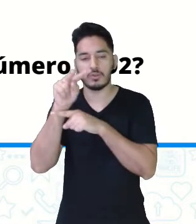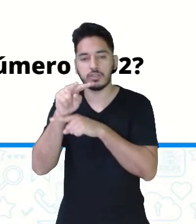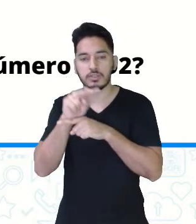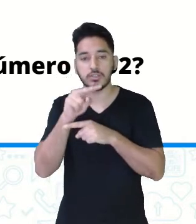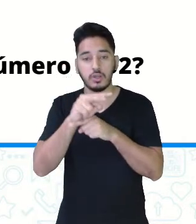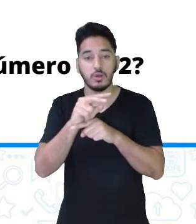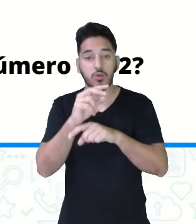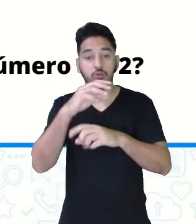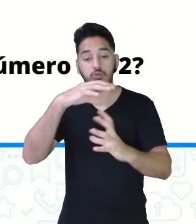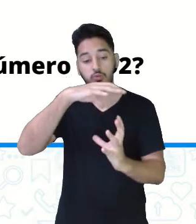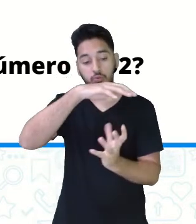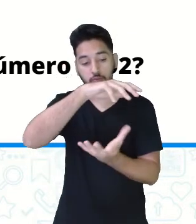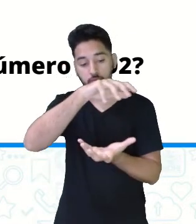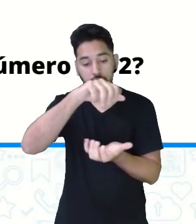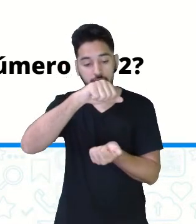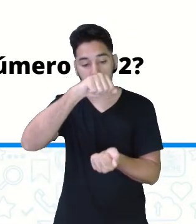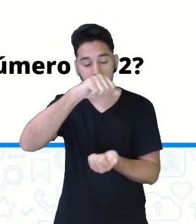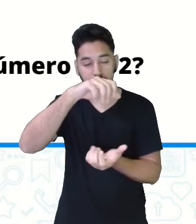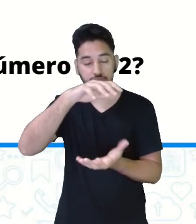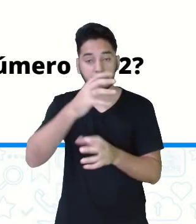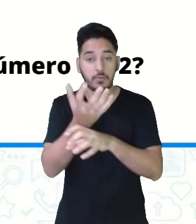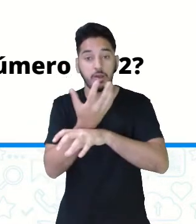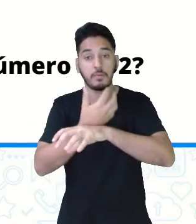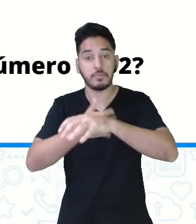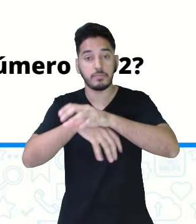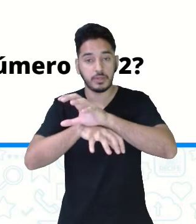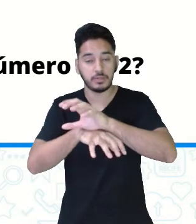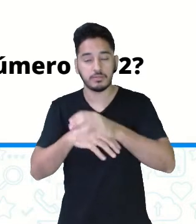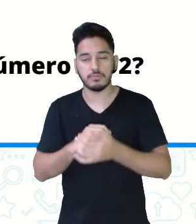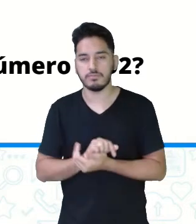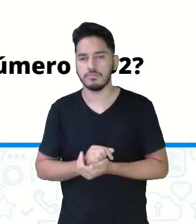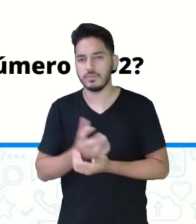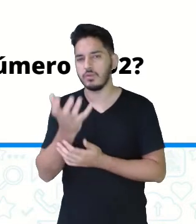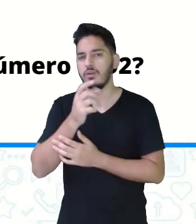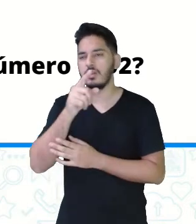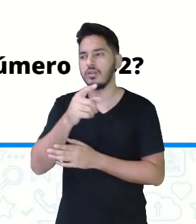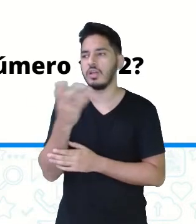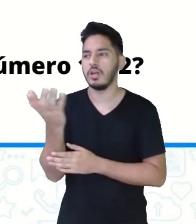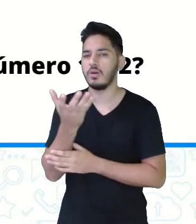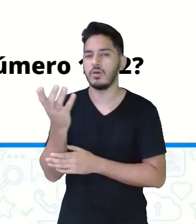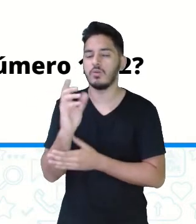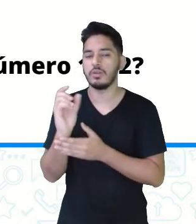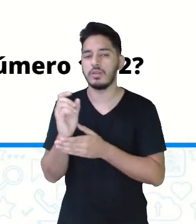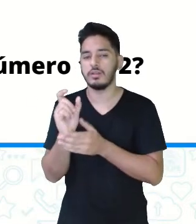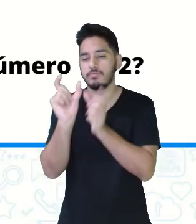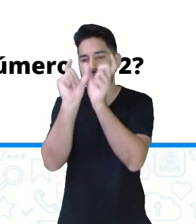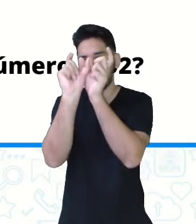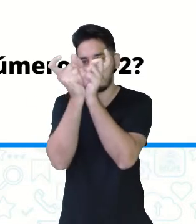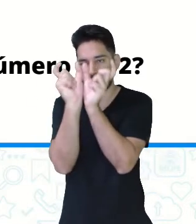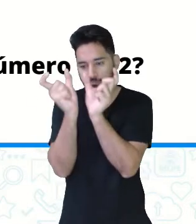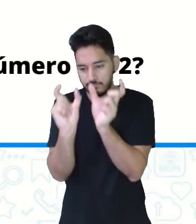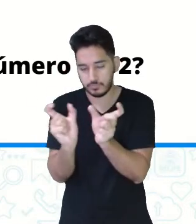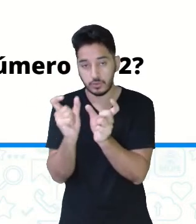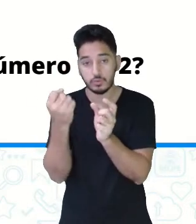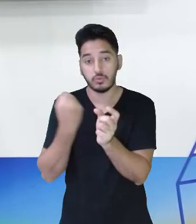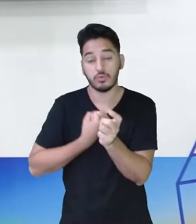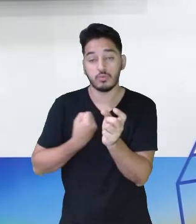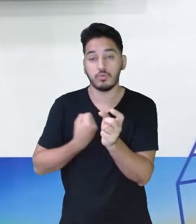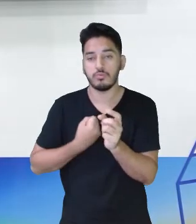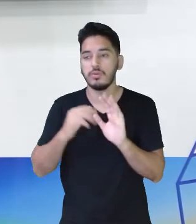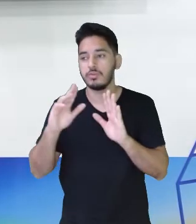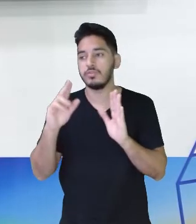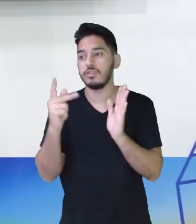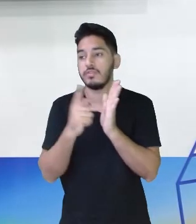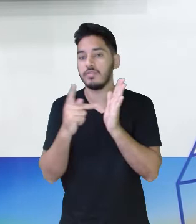meio ambiente com o desenvolvimento socioeconômico. E eu quero que a gente faça a decomposição desse número. Na verdade,